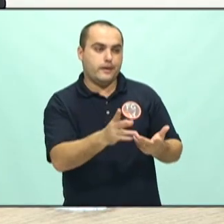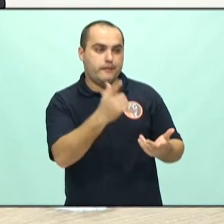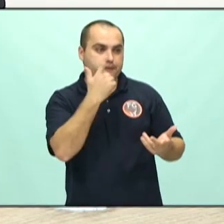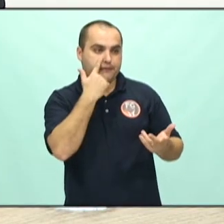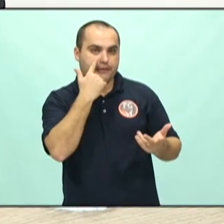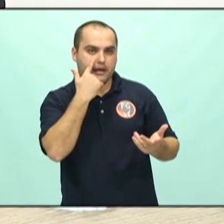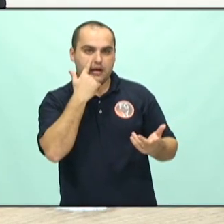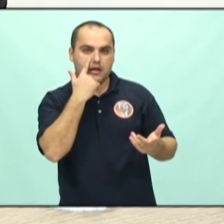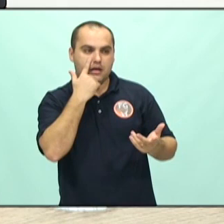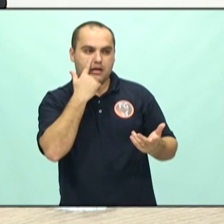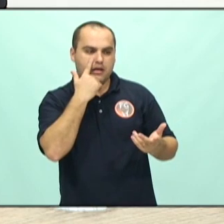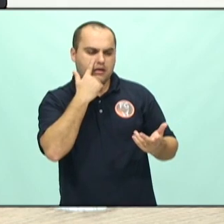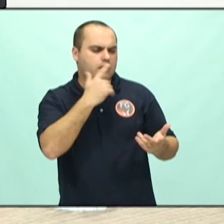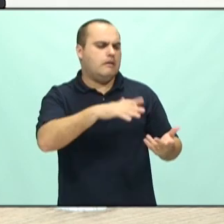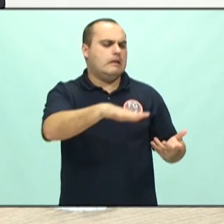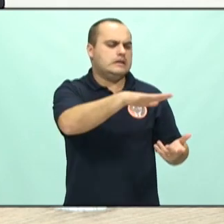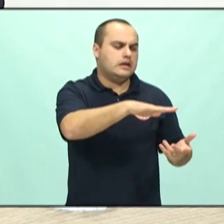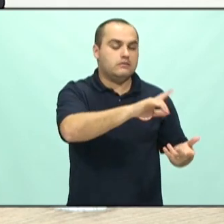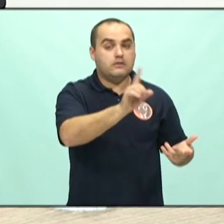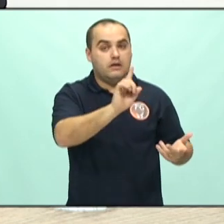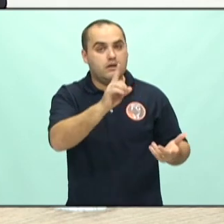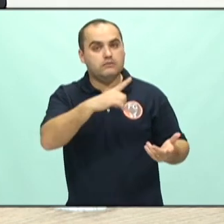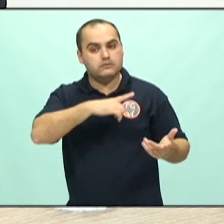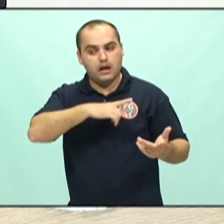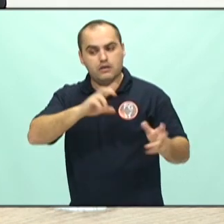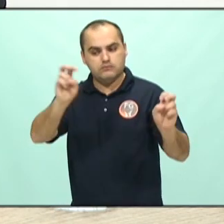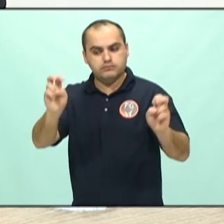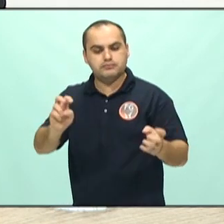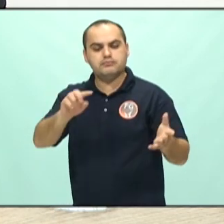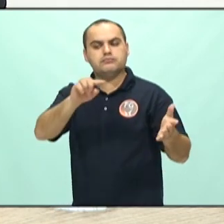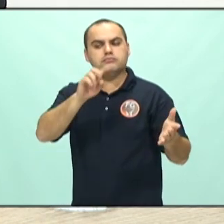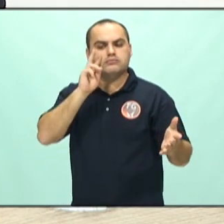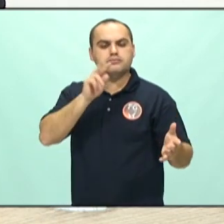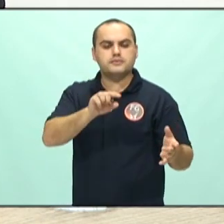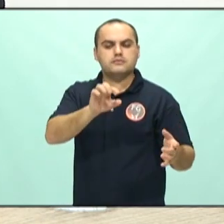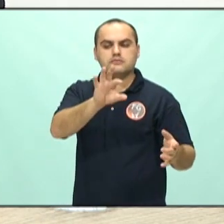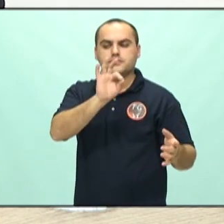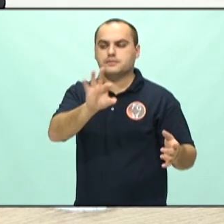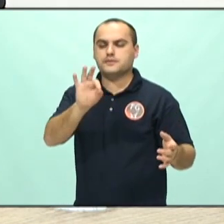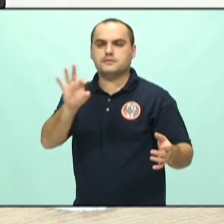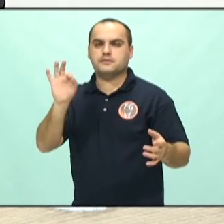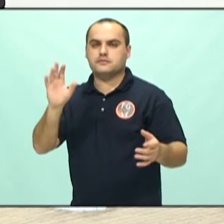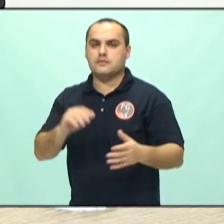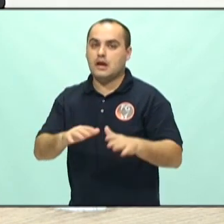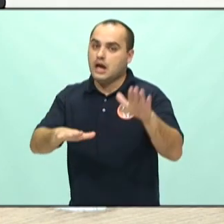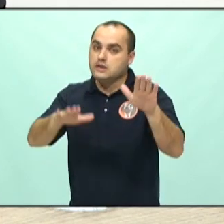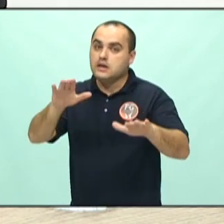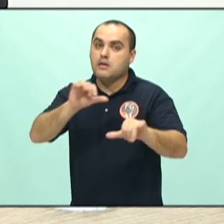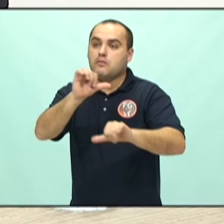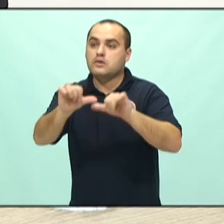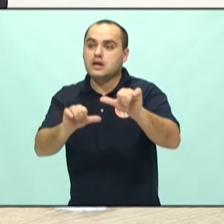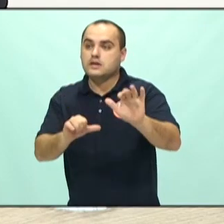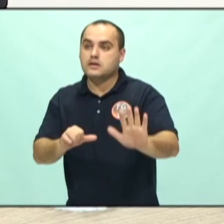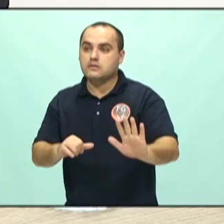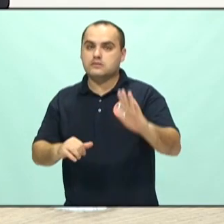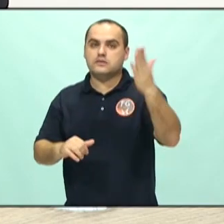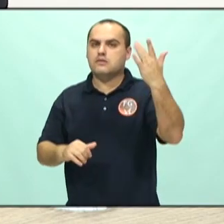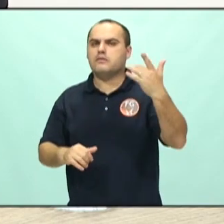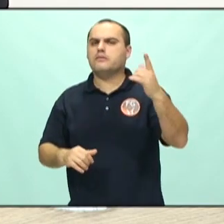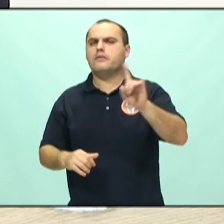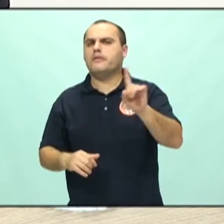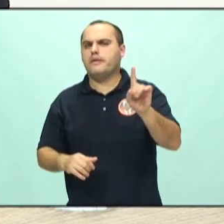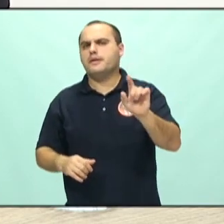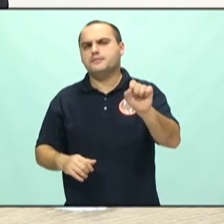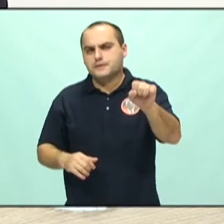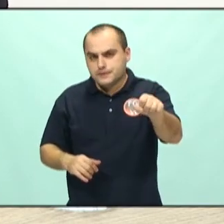são questões pontuais. E muitas das vezes, né, são alterações que ocorreram, não por conta de que claro,